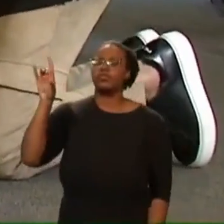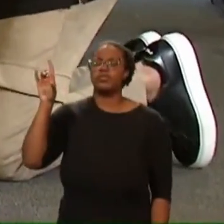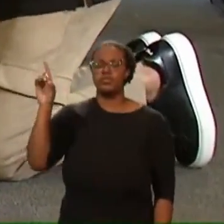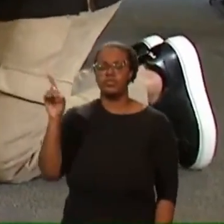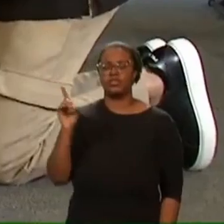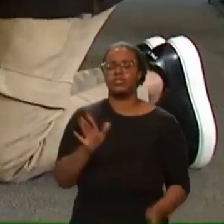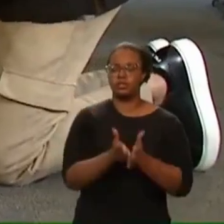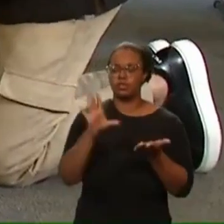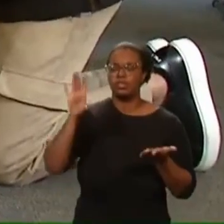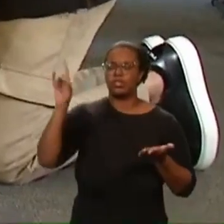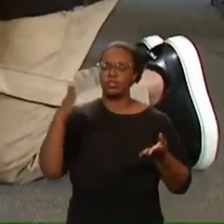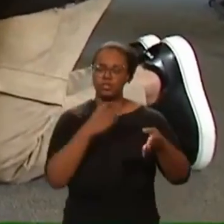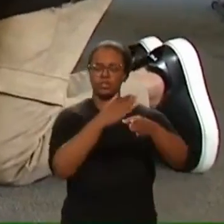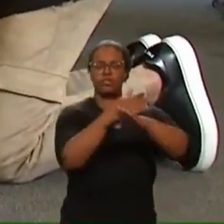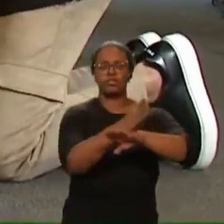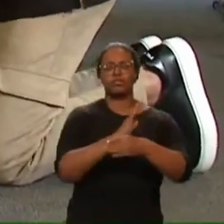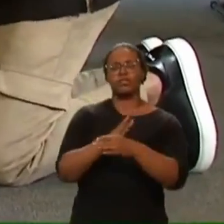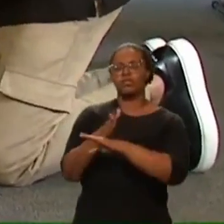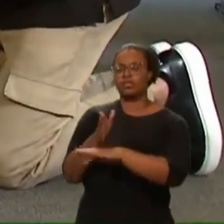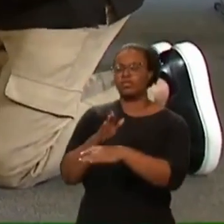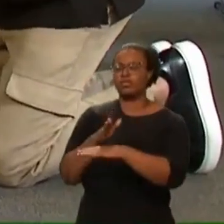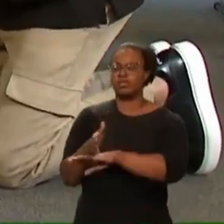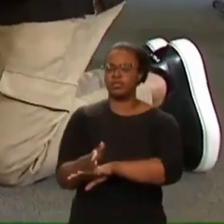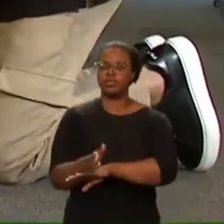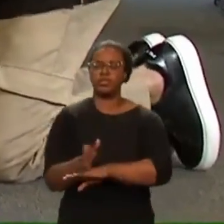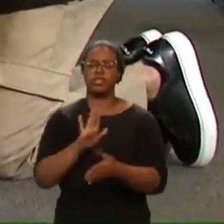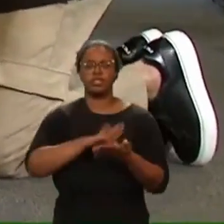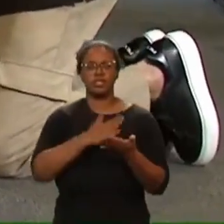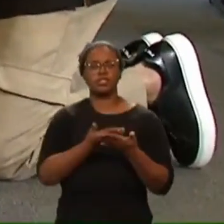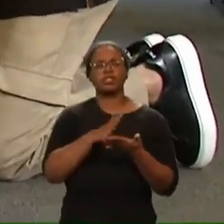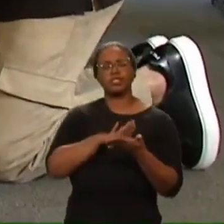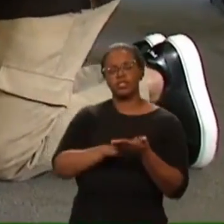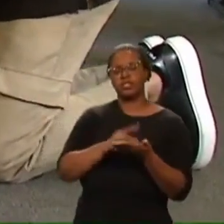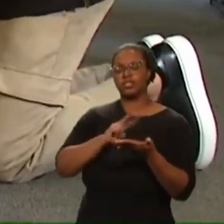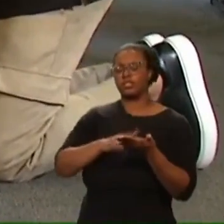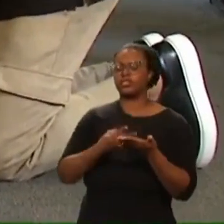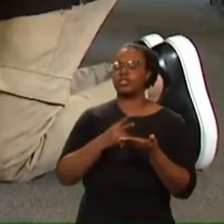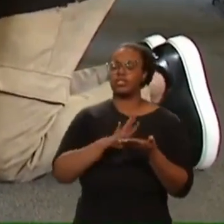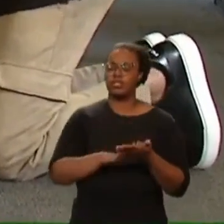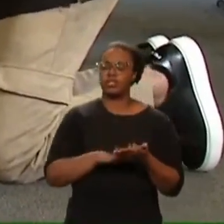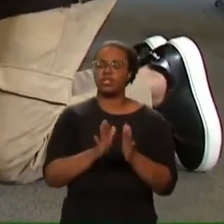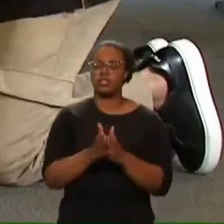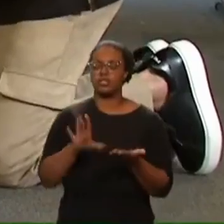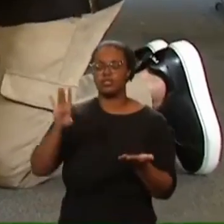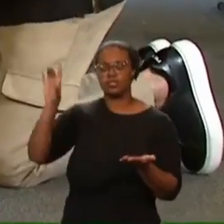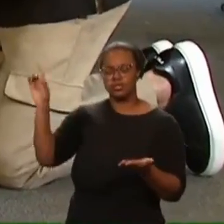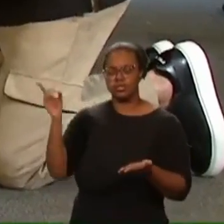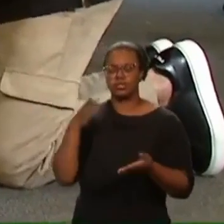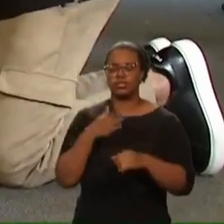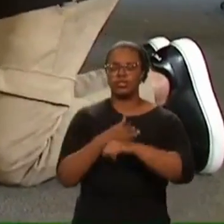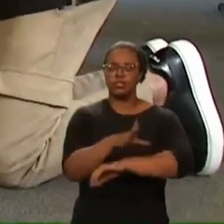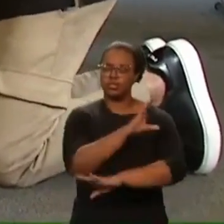chegará povos onde a palavra não foi traduzida será traduzida levanta estudantes homens e mulheres nesse